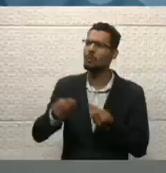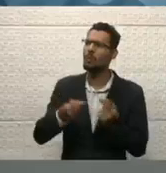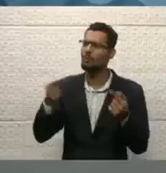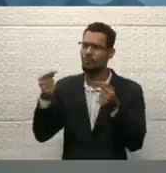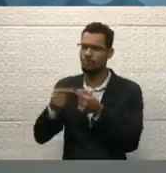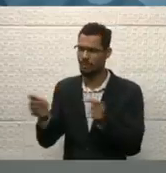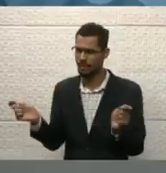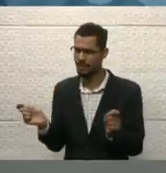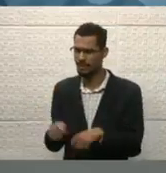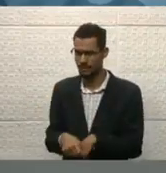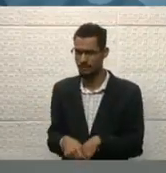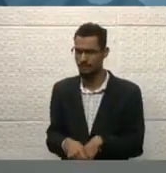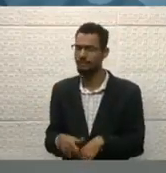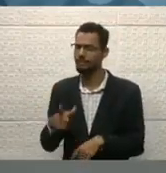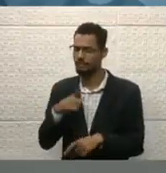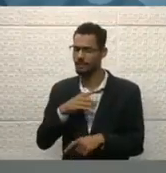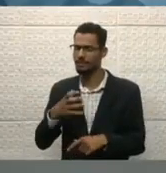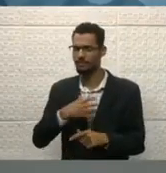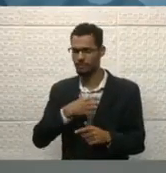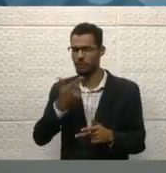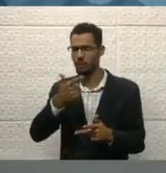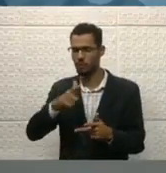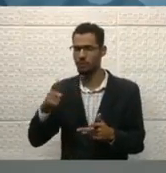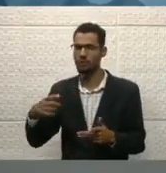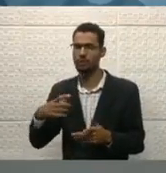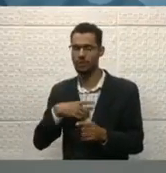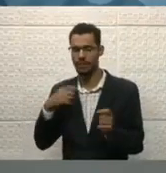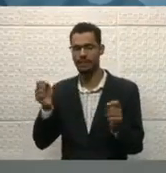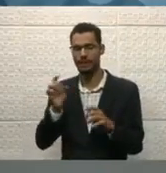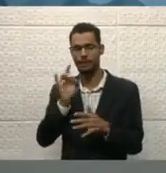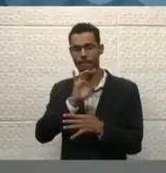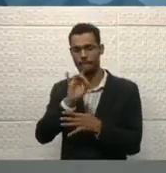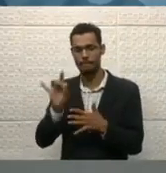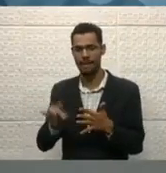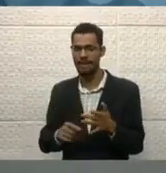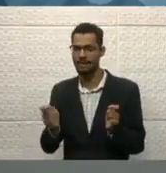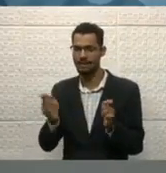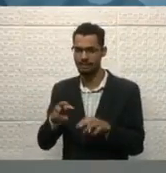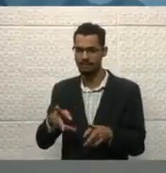entre si. Então, essa é uma outra forma de se observar cada